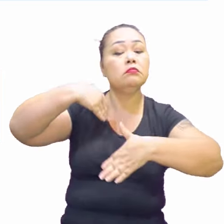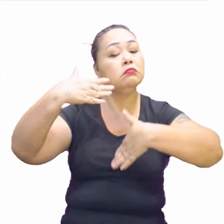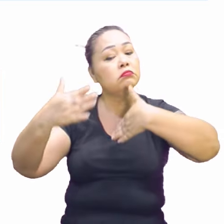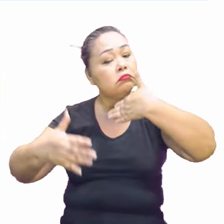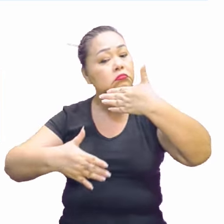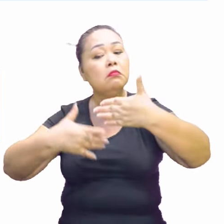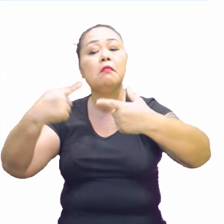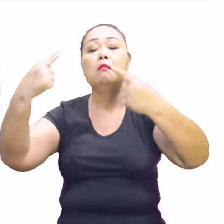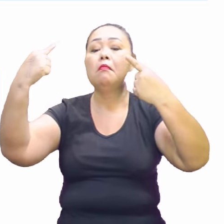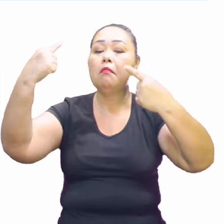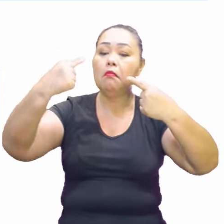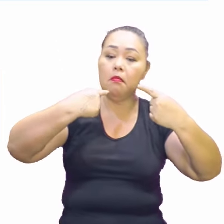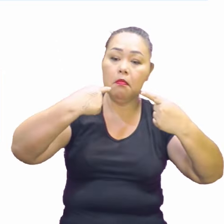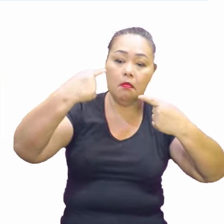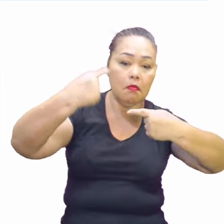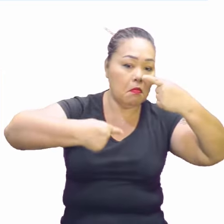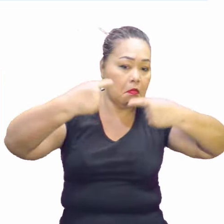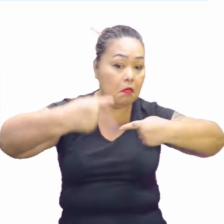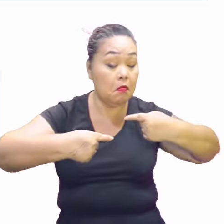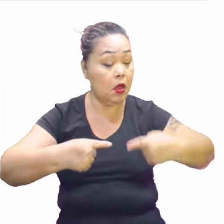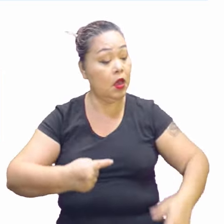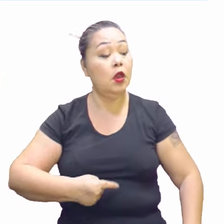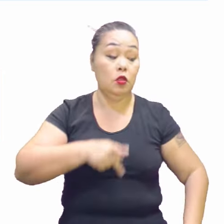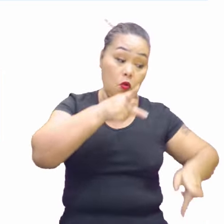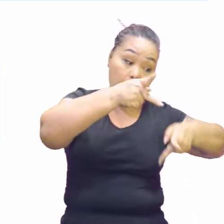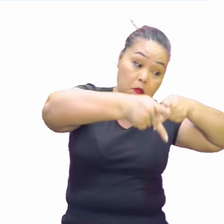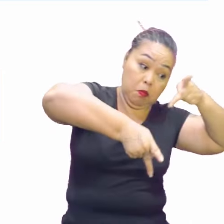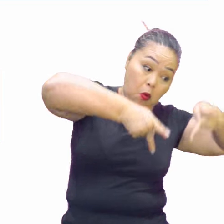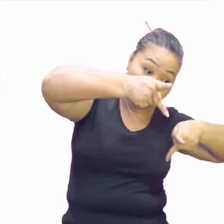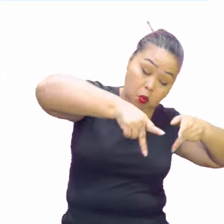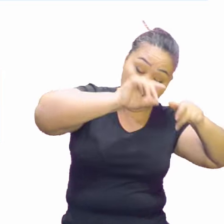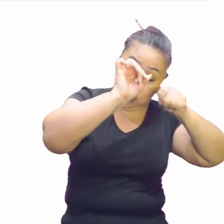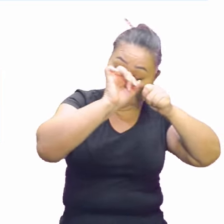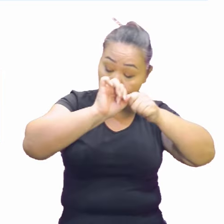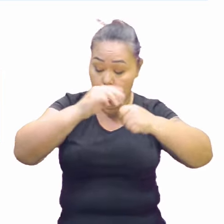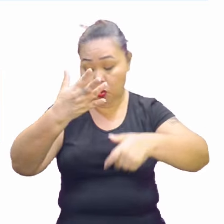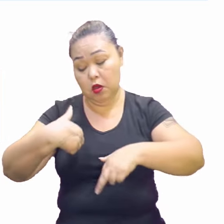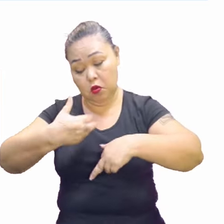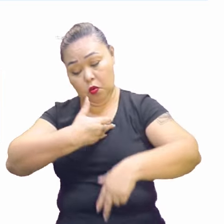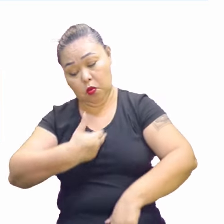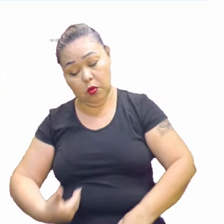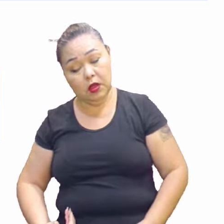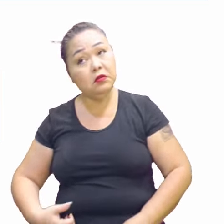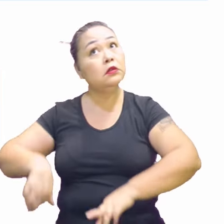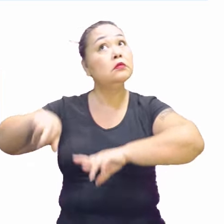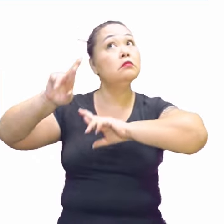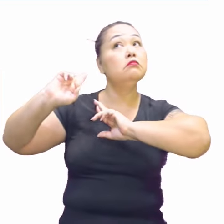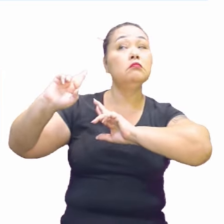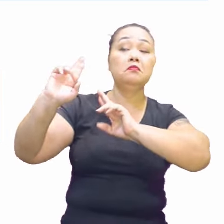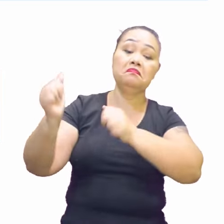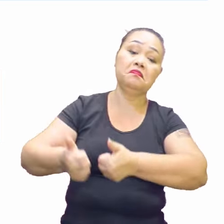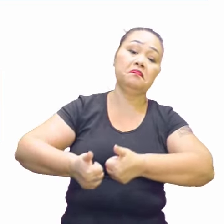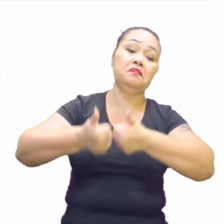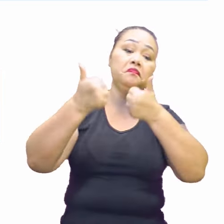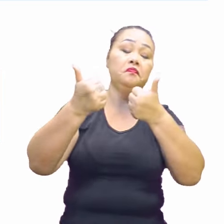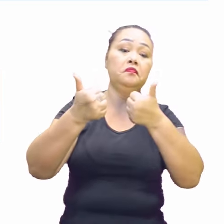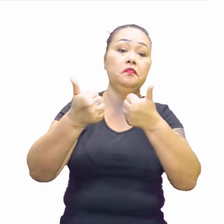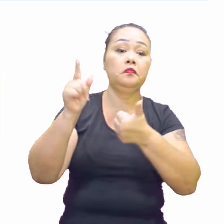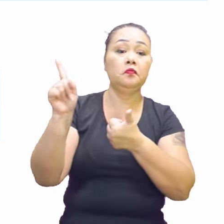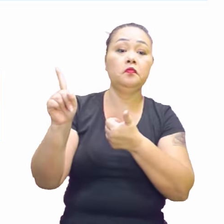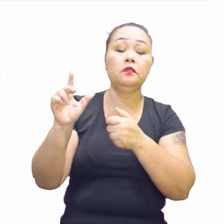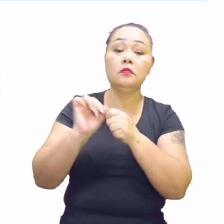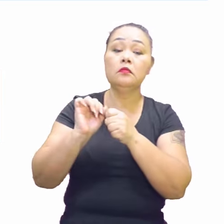longo debate entre o povo e o governo, esperança de que as coisas melhorem. Então, tem essa questão